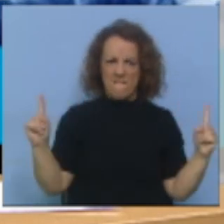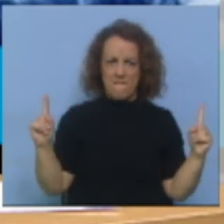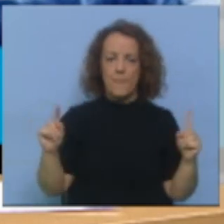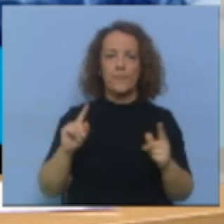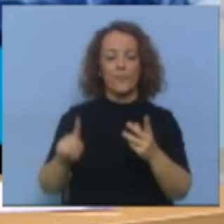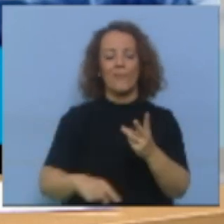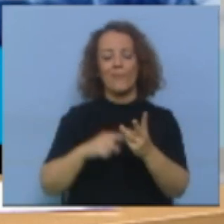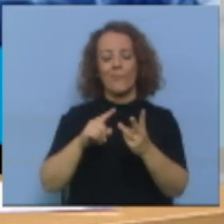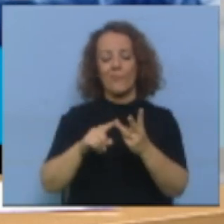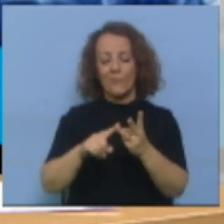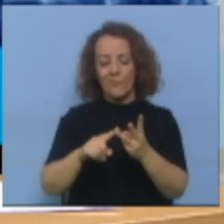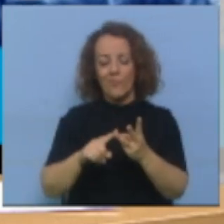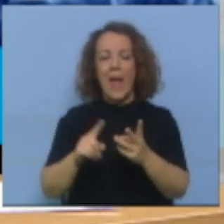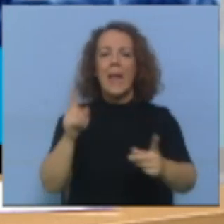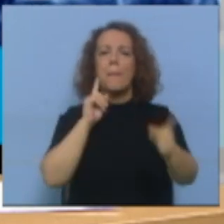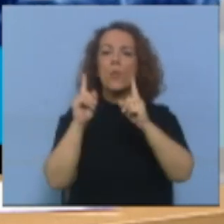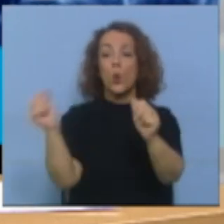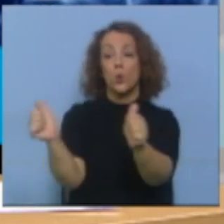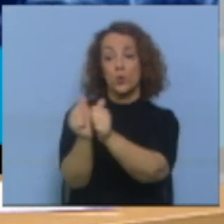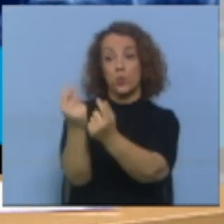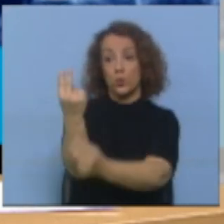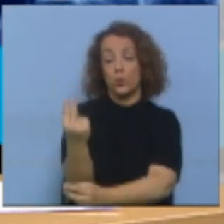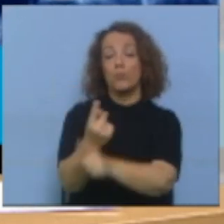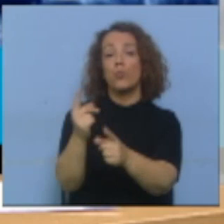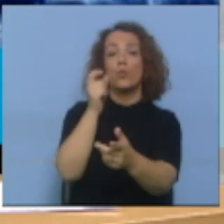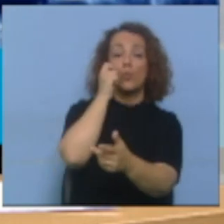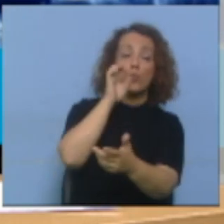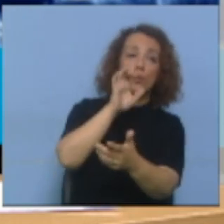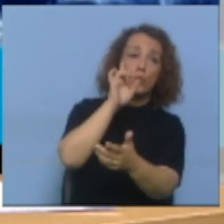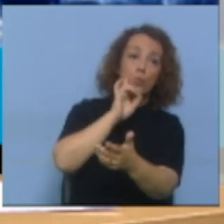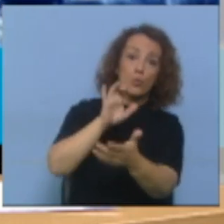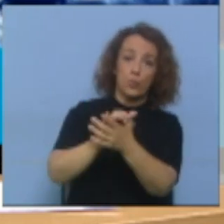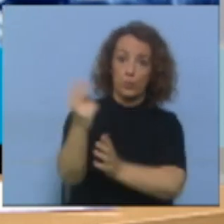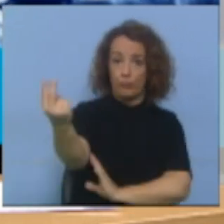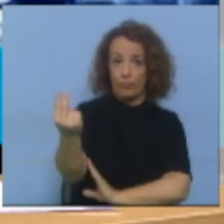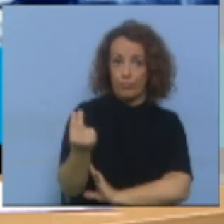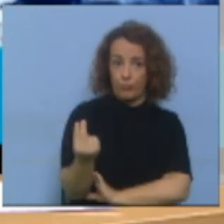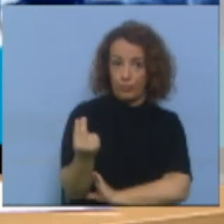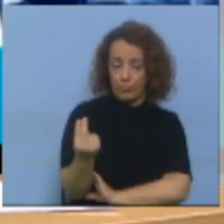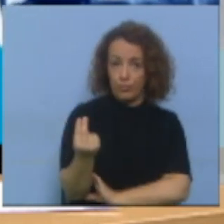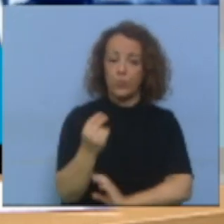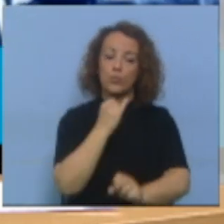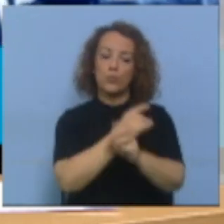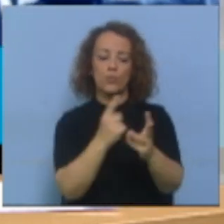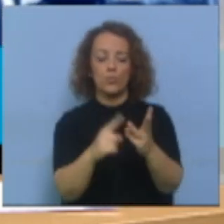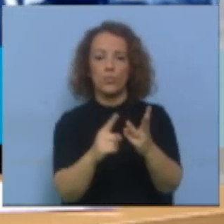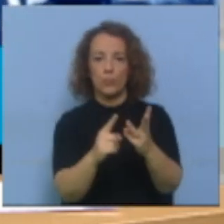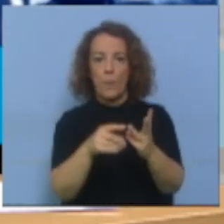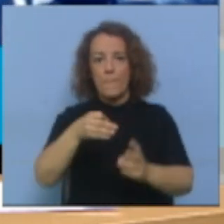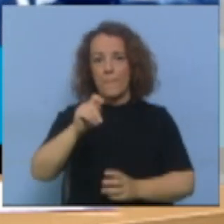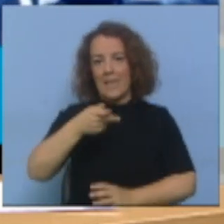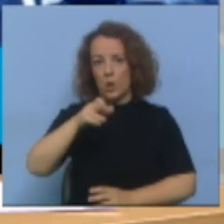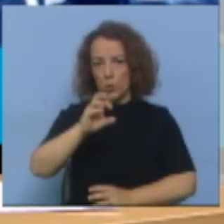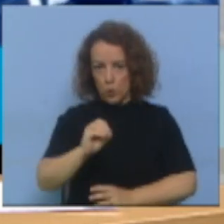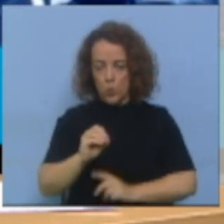animadores estão juntos porque também é marido e mulher, portanto fazem vida em comum, e há um terceiro que é o clarinete, o Pedro, que